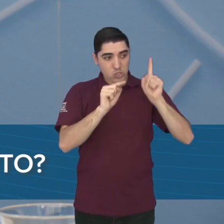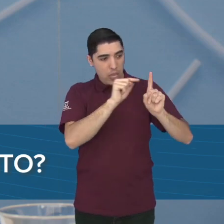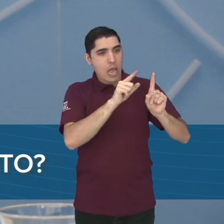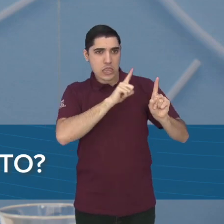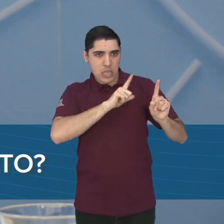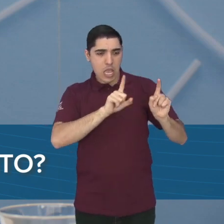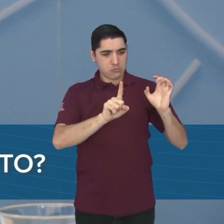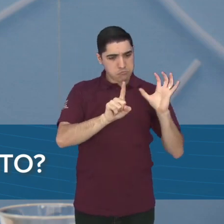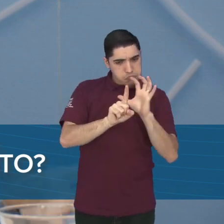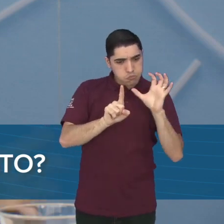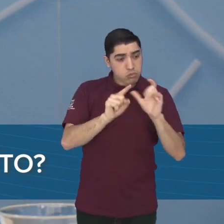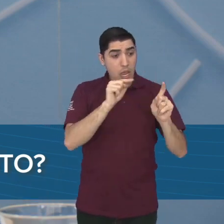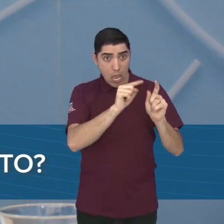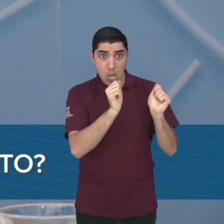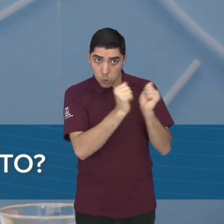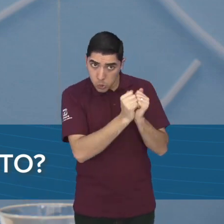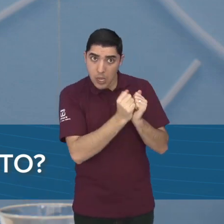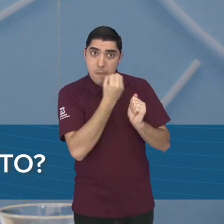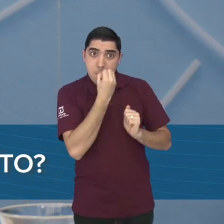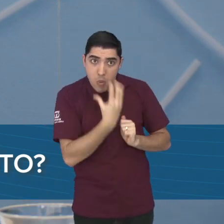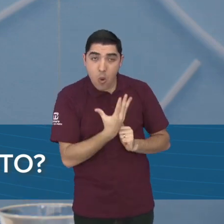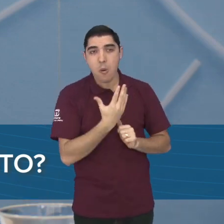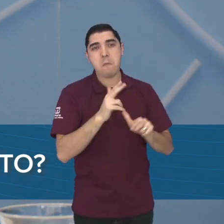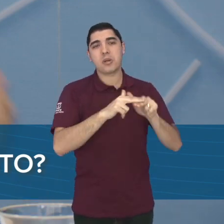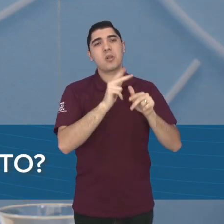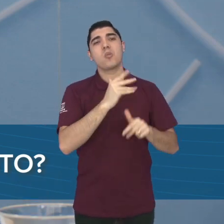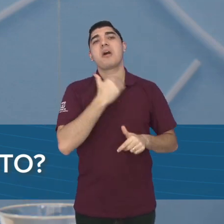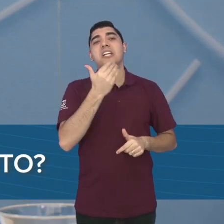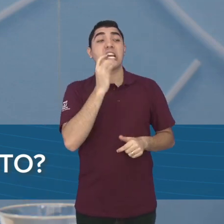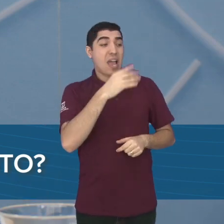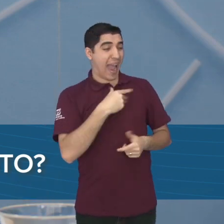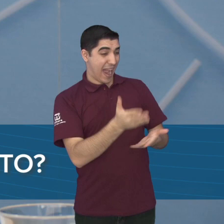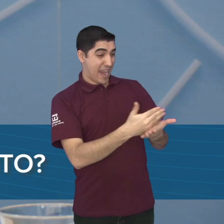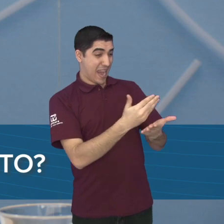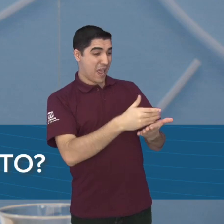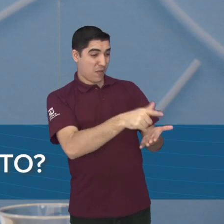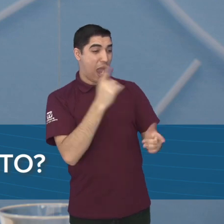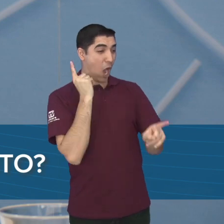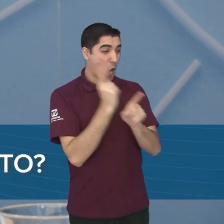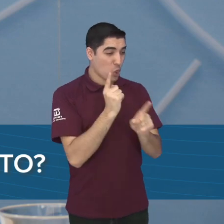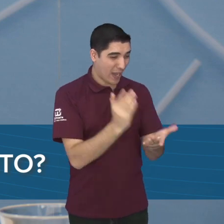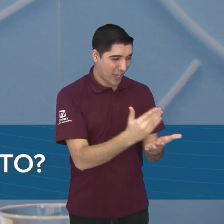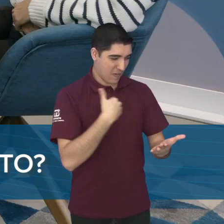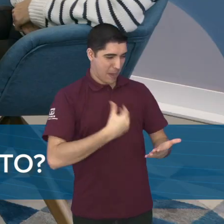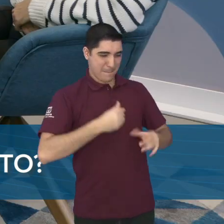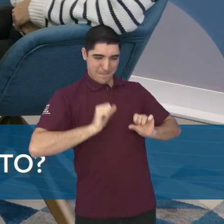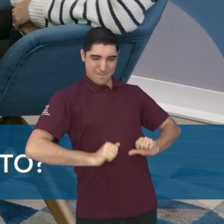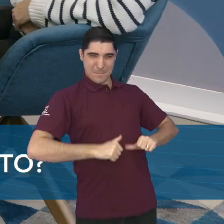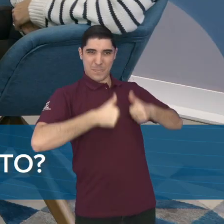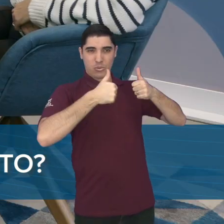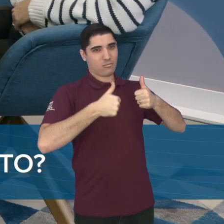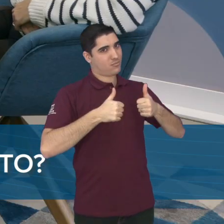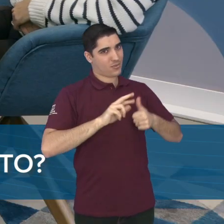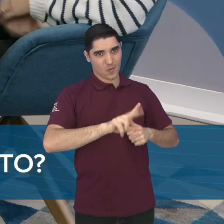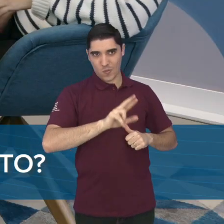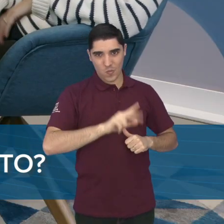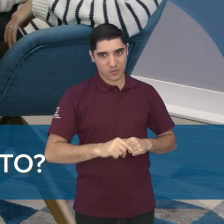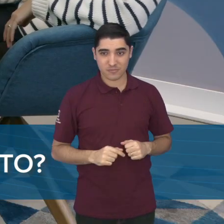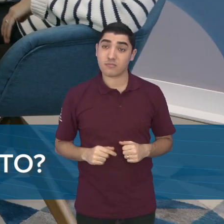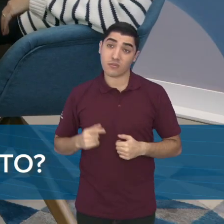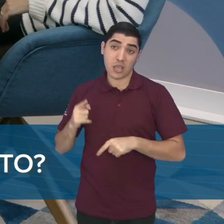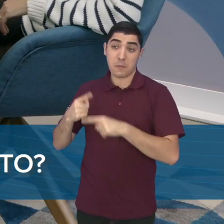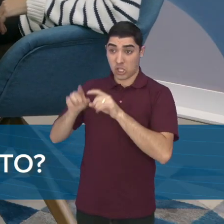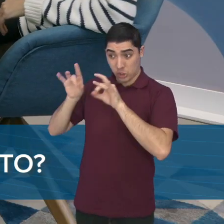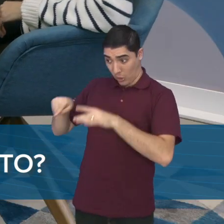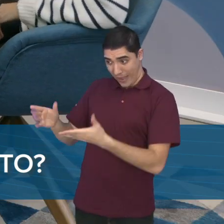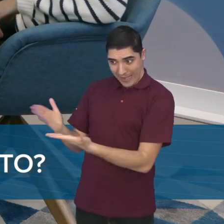que somente livros encontrados são a chave, eu acho, né? Acho que é um pouco maior, né? Até porque os livros, se não forem lidos, não vai